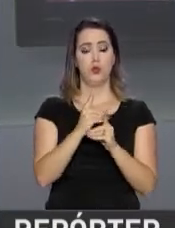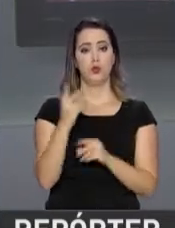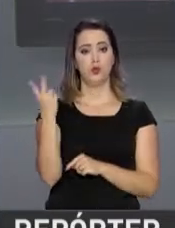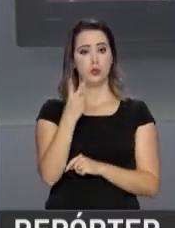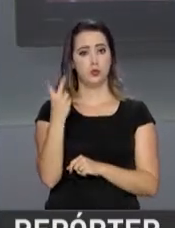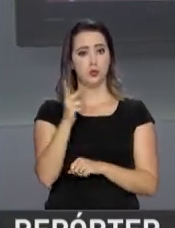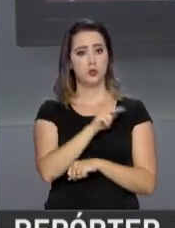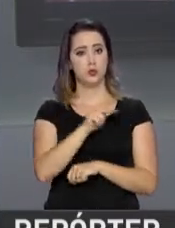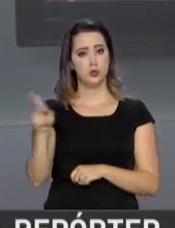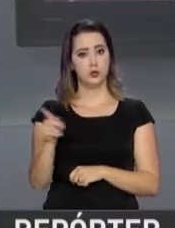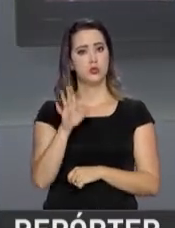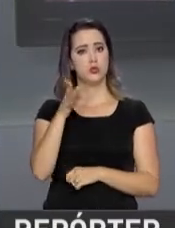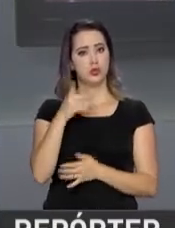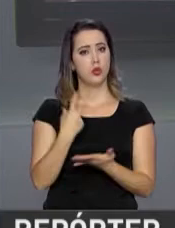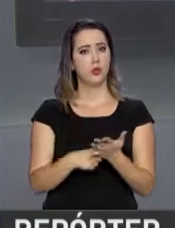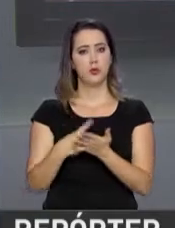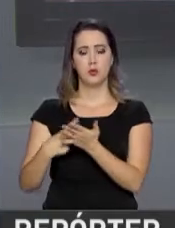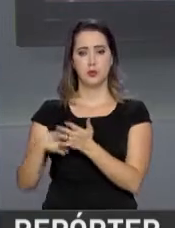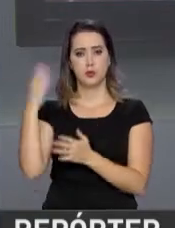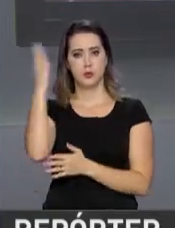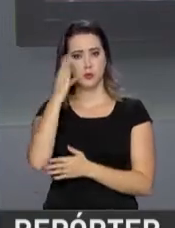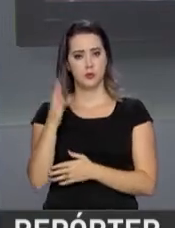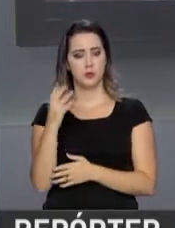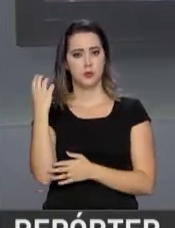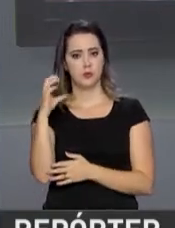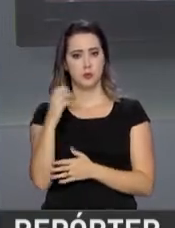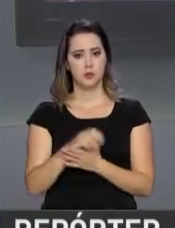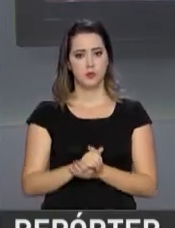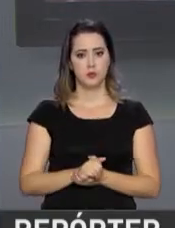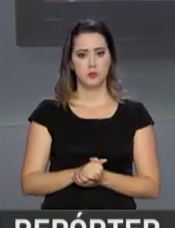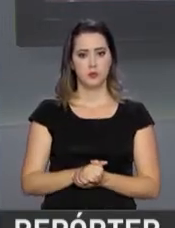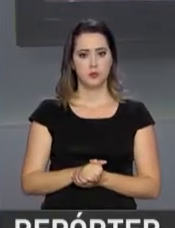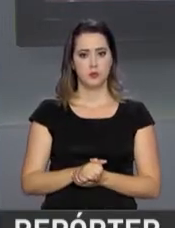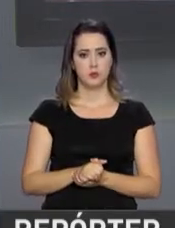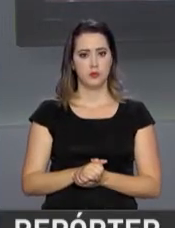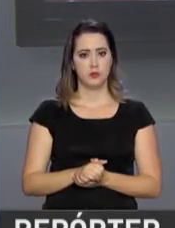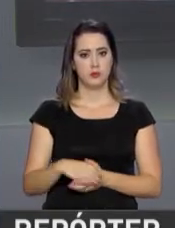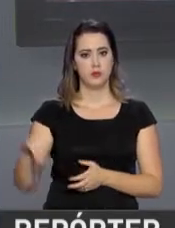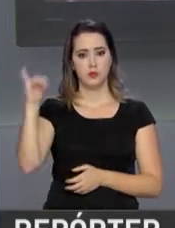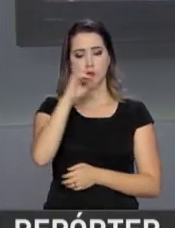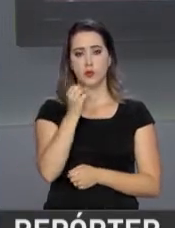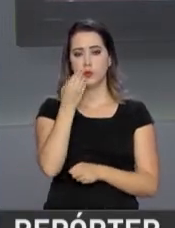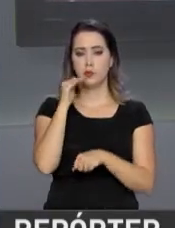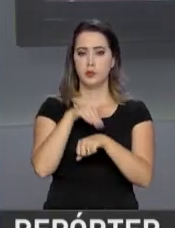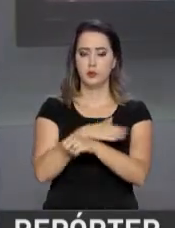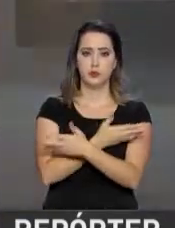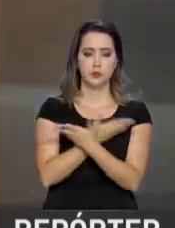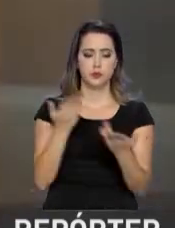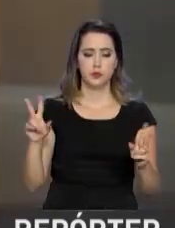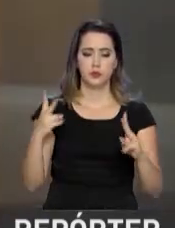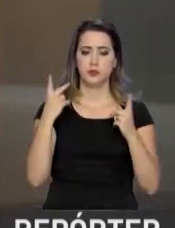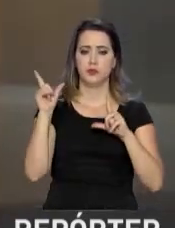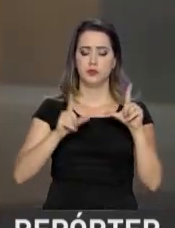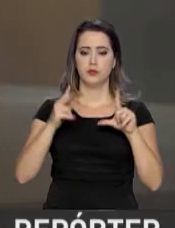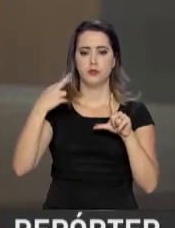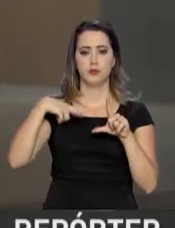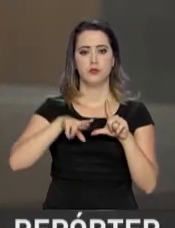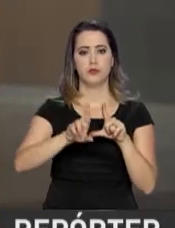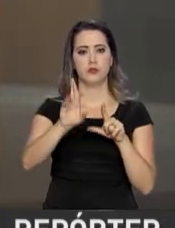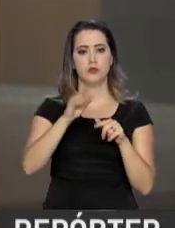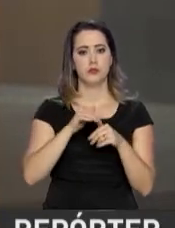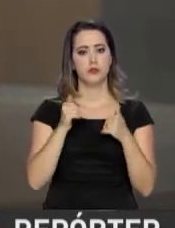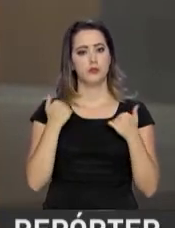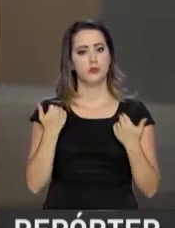devem sair alguns acordos firmados na mesmo olá jaime boa noite boa noite a todos que nos assistem na tv